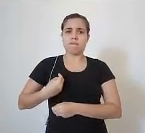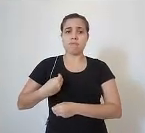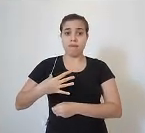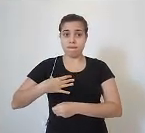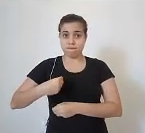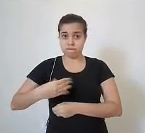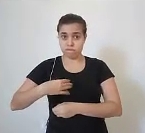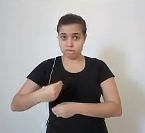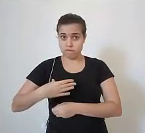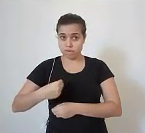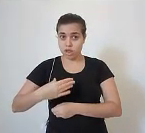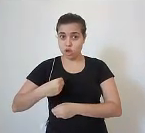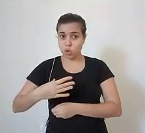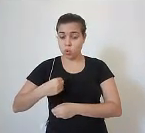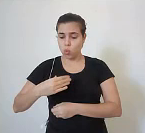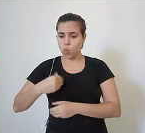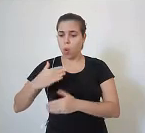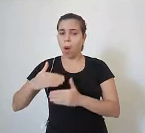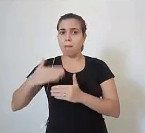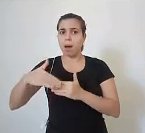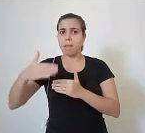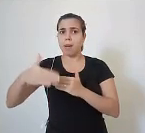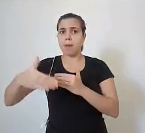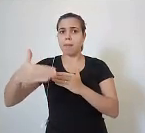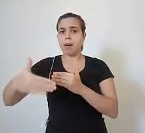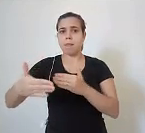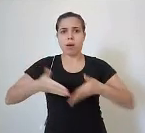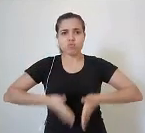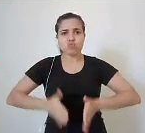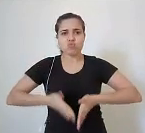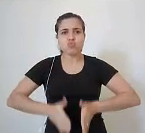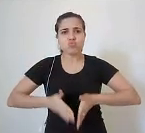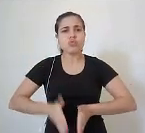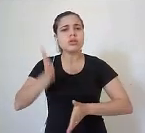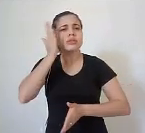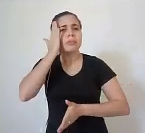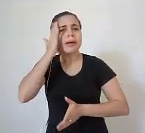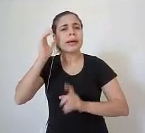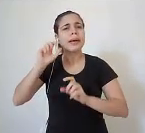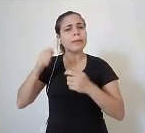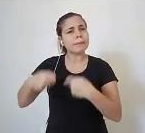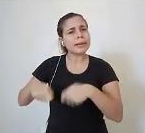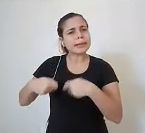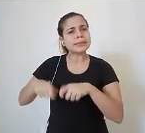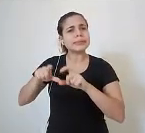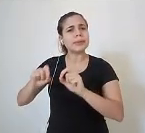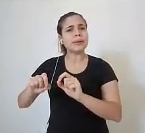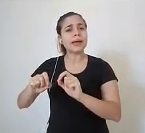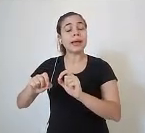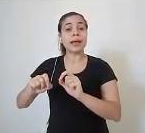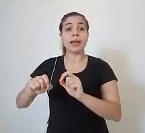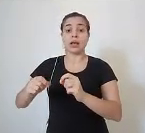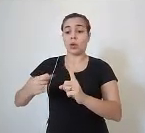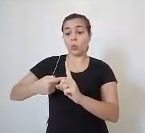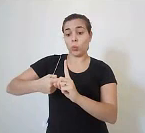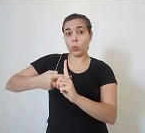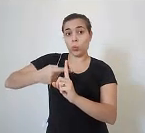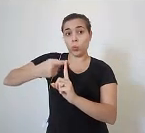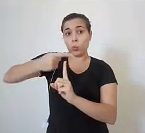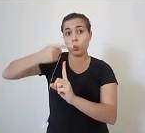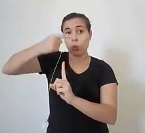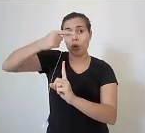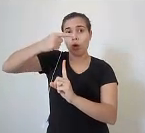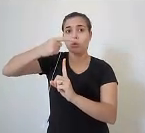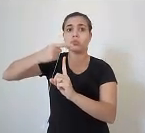sua taxa reprodutiva, quais as necessidades nutricionais que esse organismo